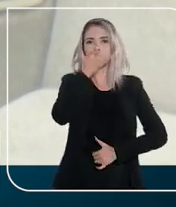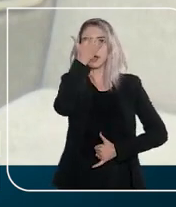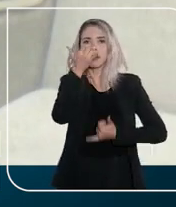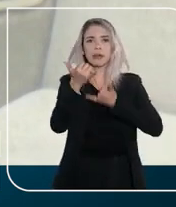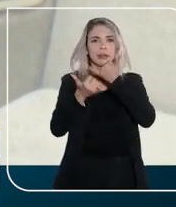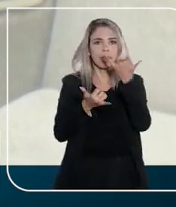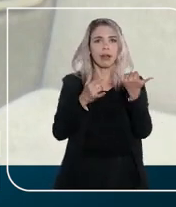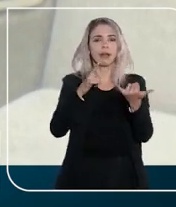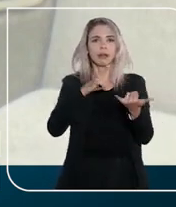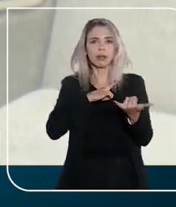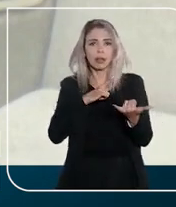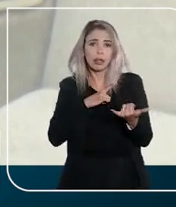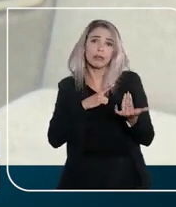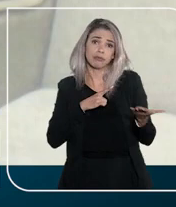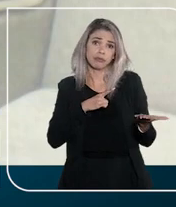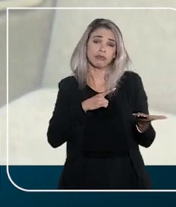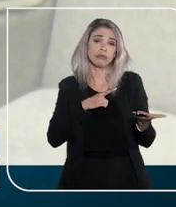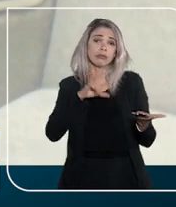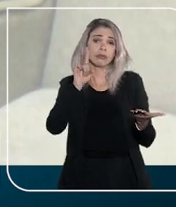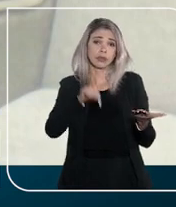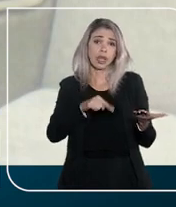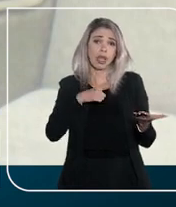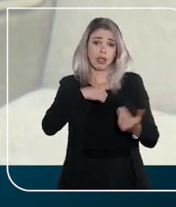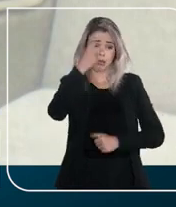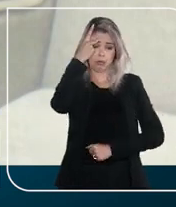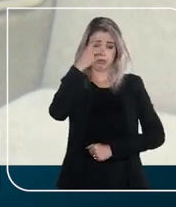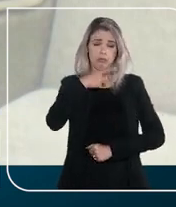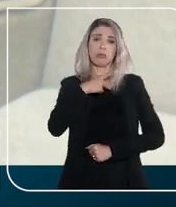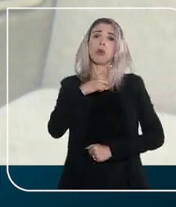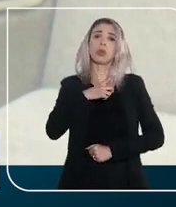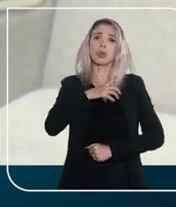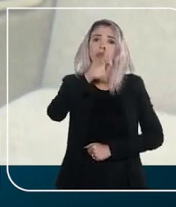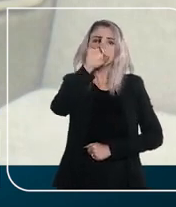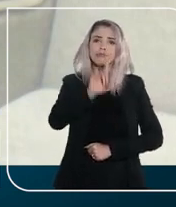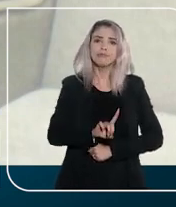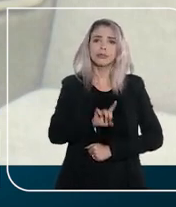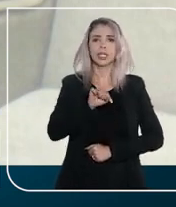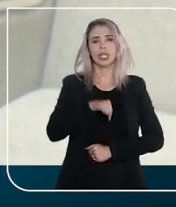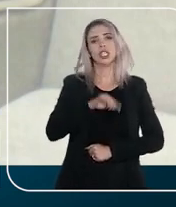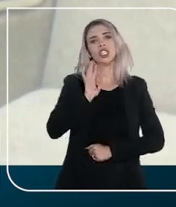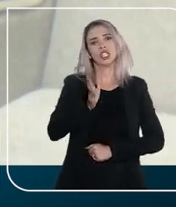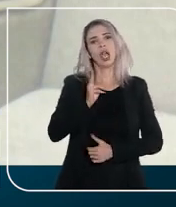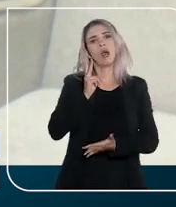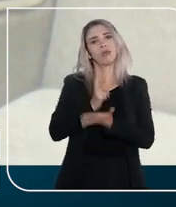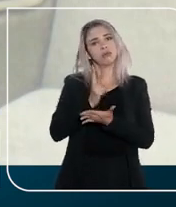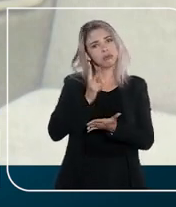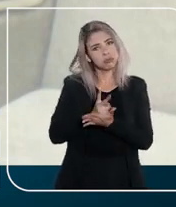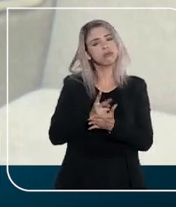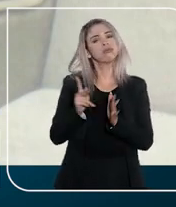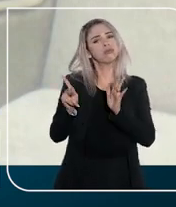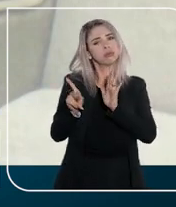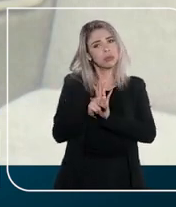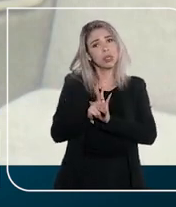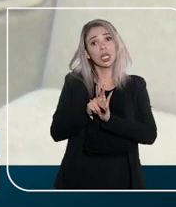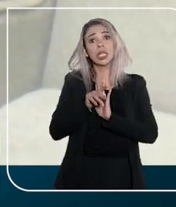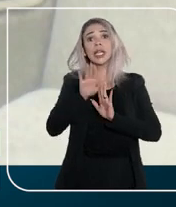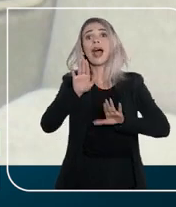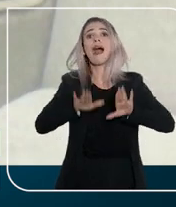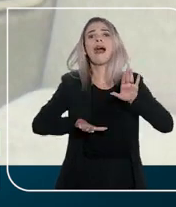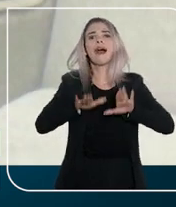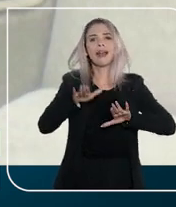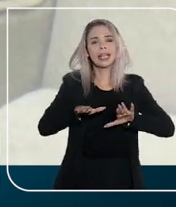situação que aparentemente lhe confere um bom direito, que ele já possa continuar no concurso e, inclusive, se for o